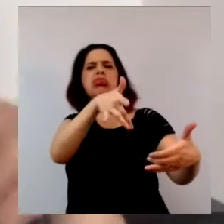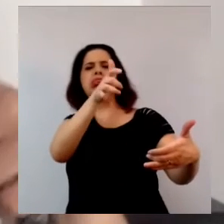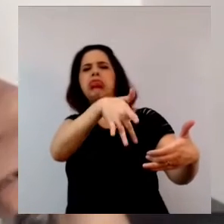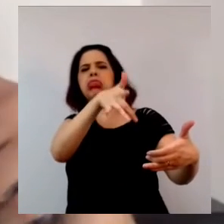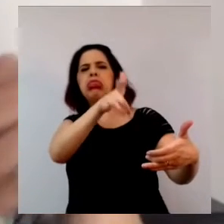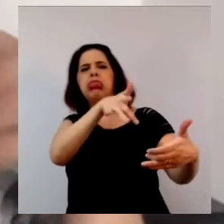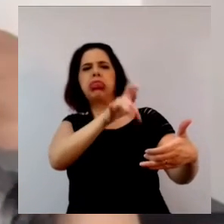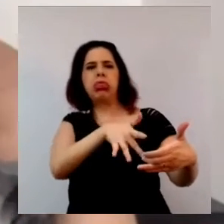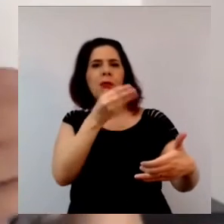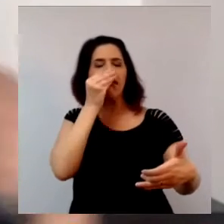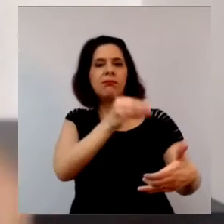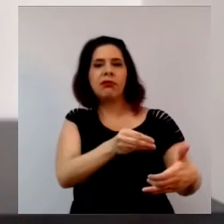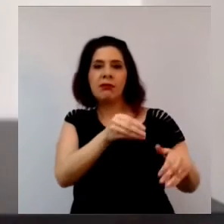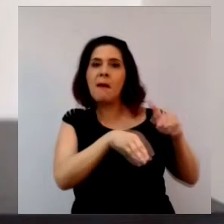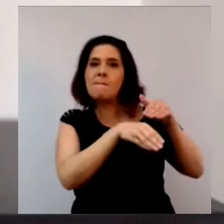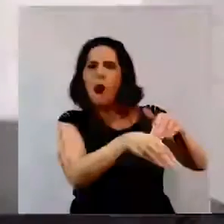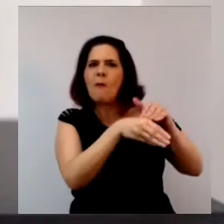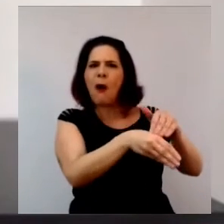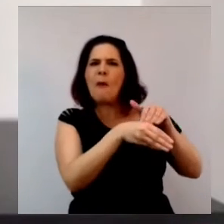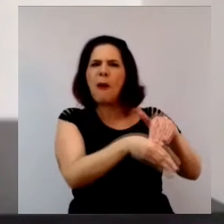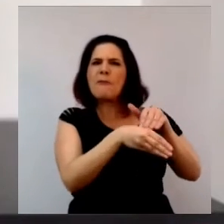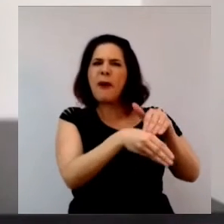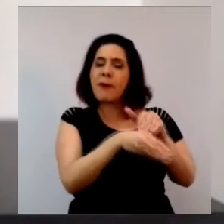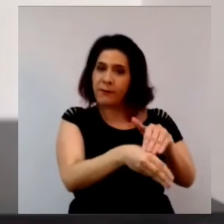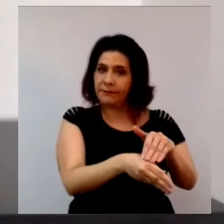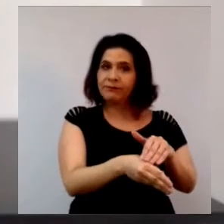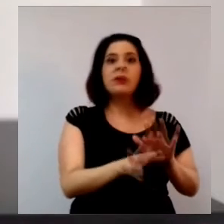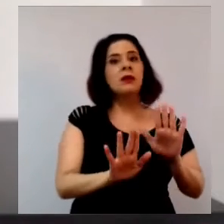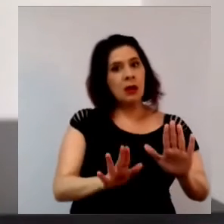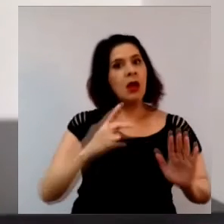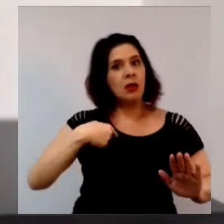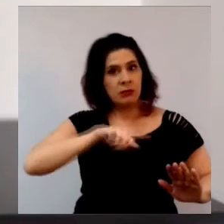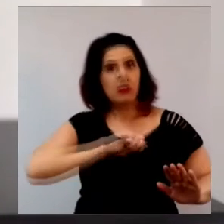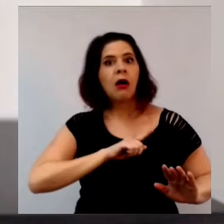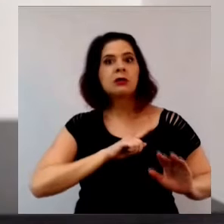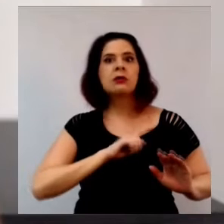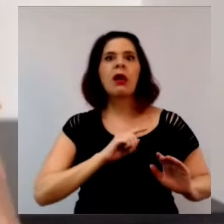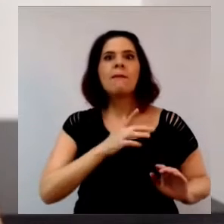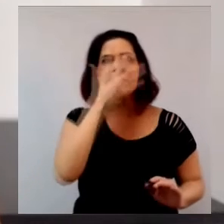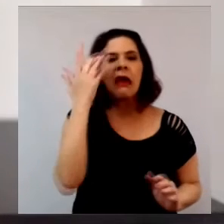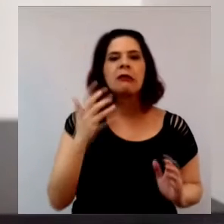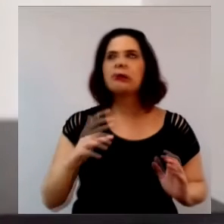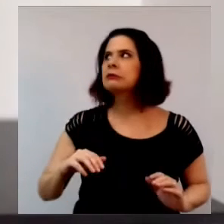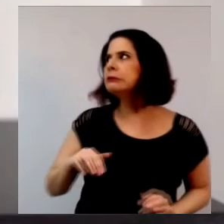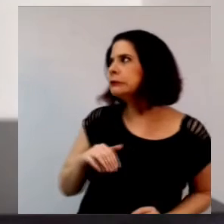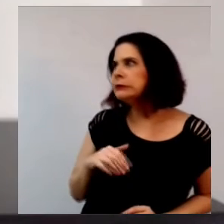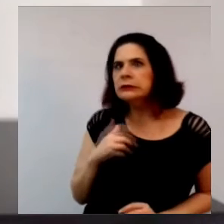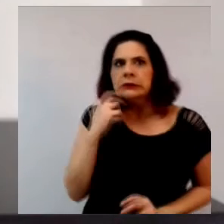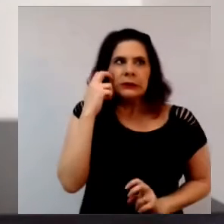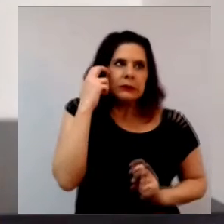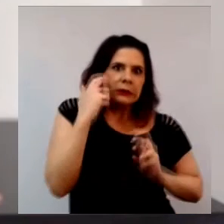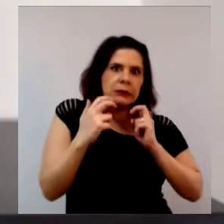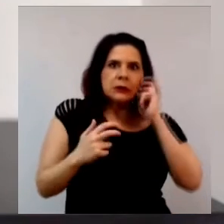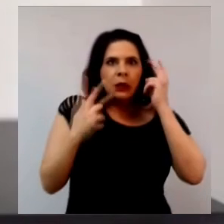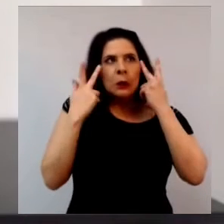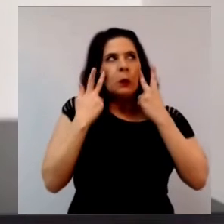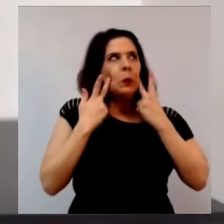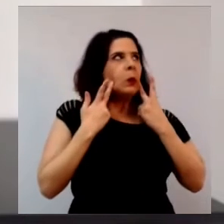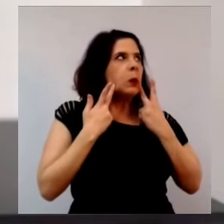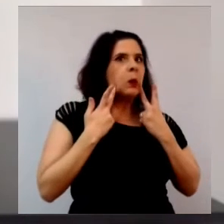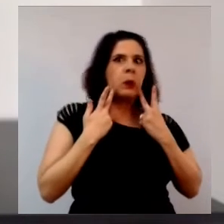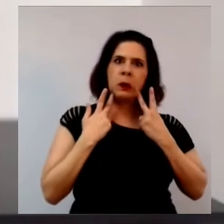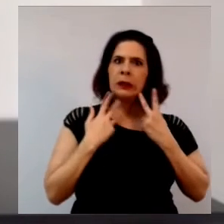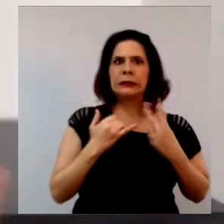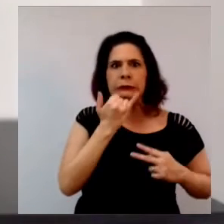é justamente nos acuar, como jornalistas, fazer com que a gente feche nossas redes sociais, pare de se